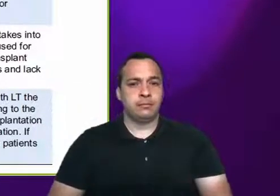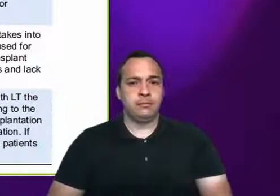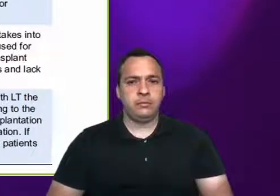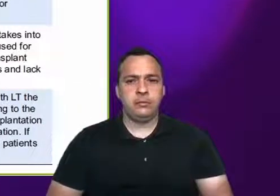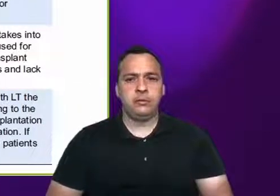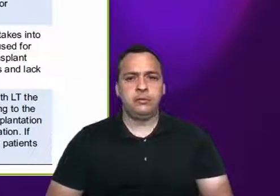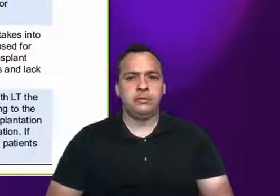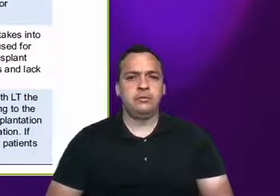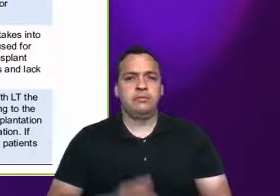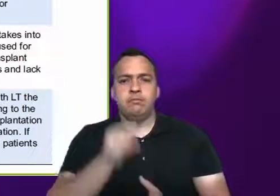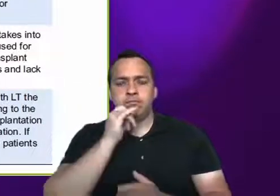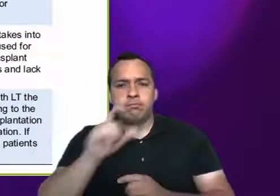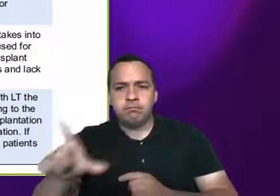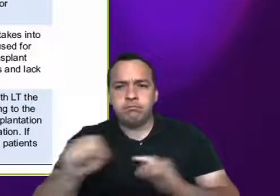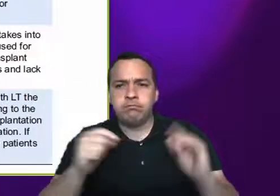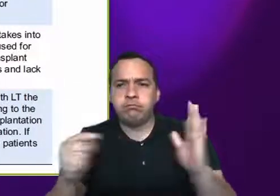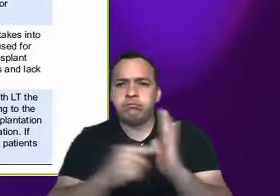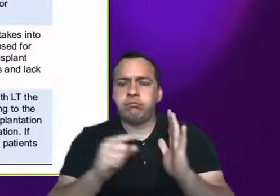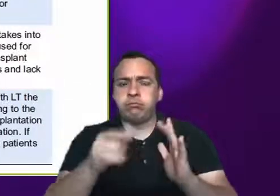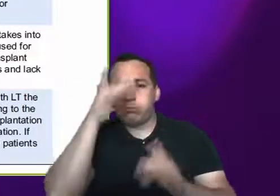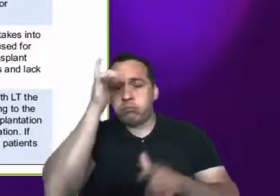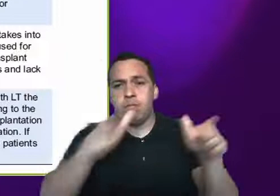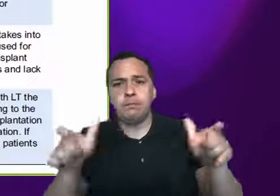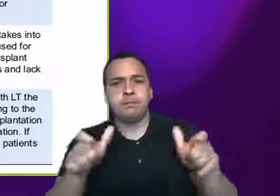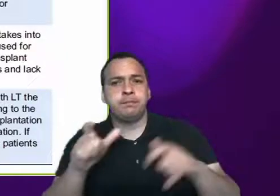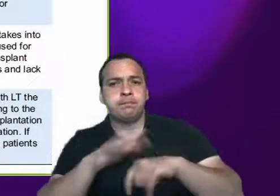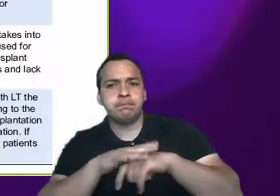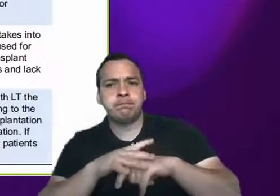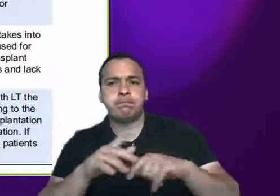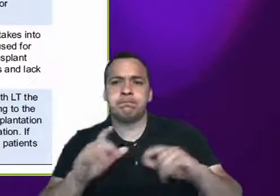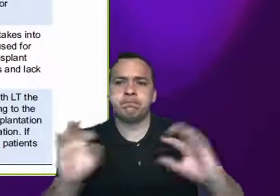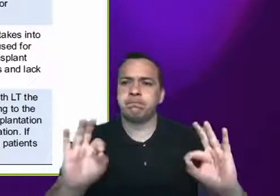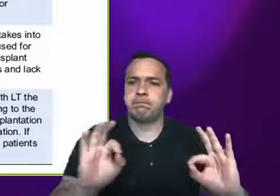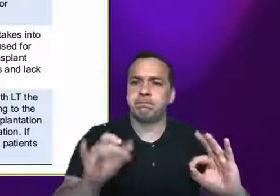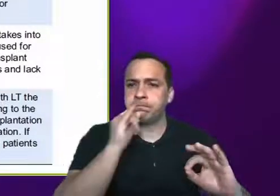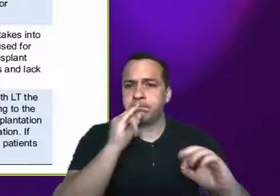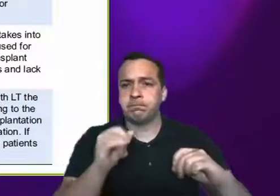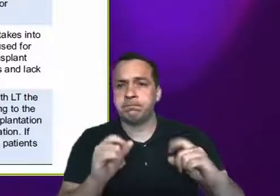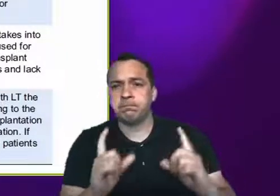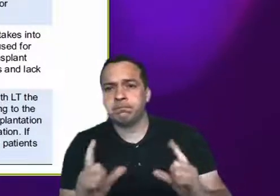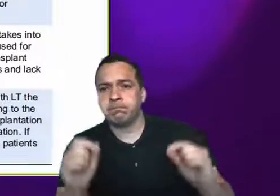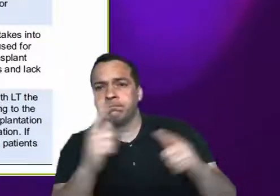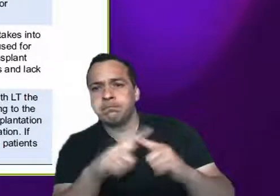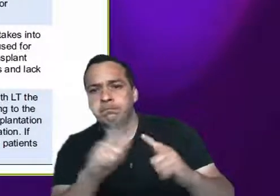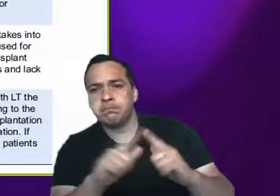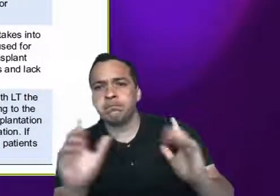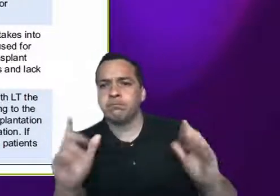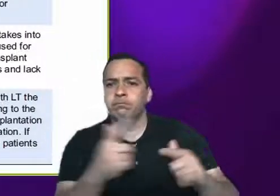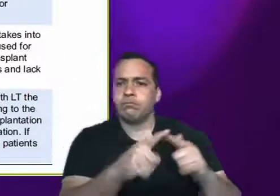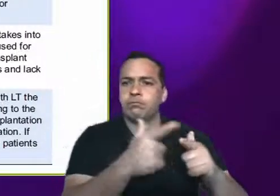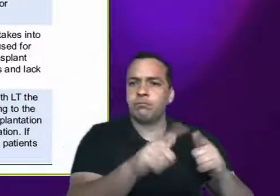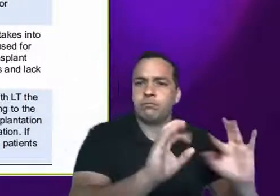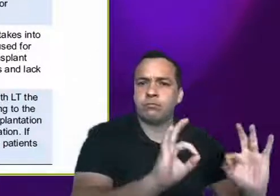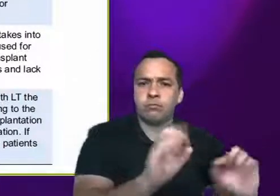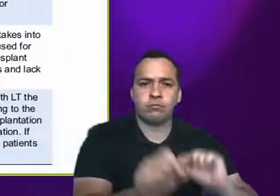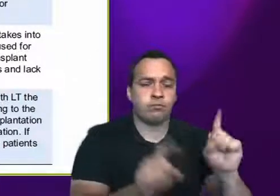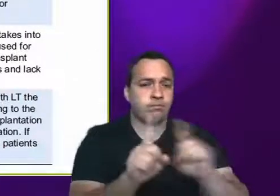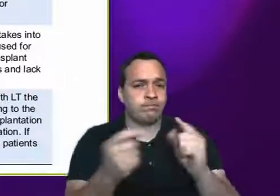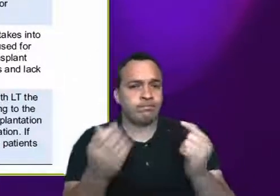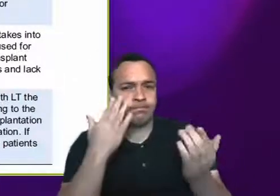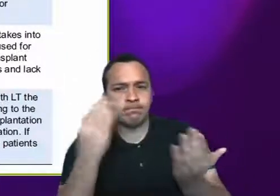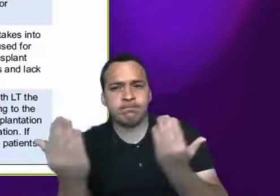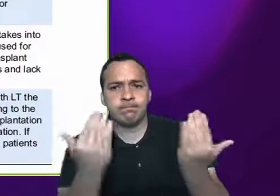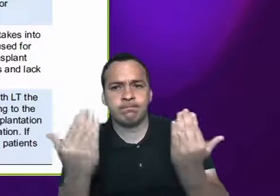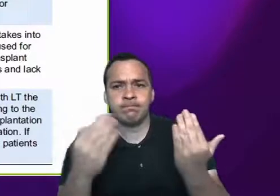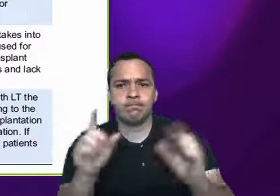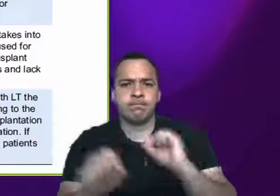de para uma indicação do paciente com tumor ou pacientes não oncológicos. Obviamente,